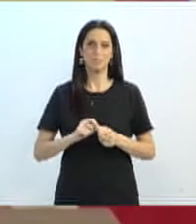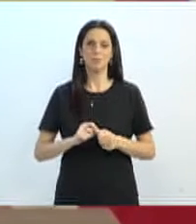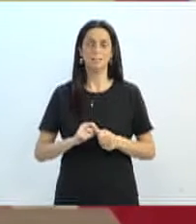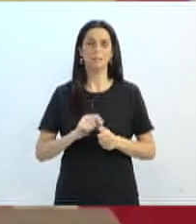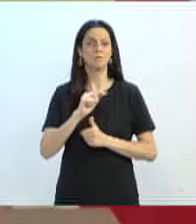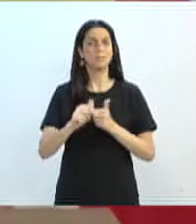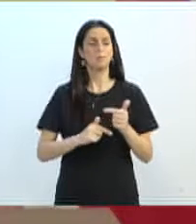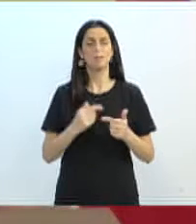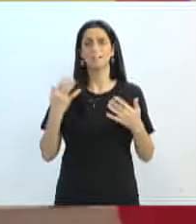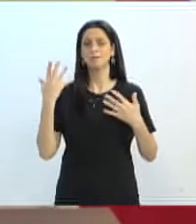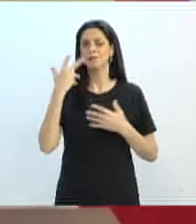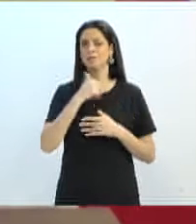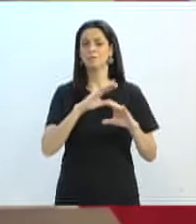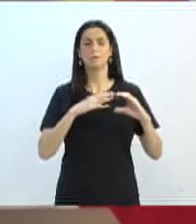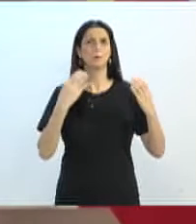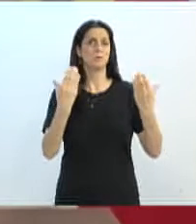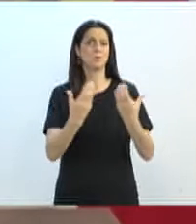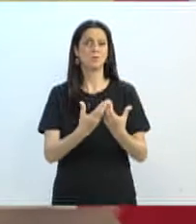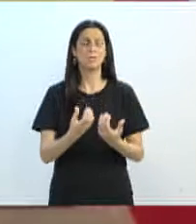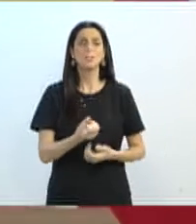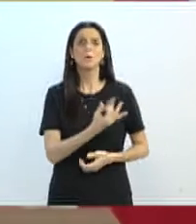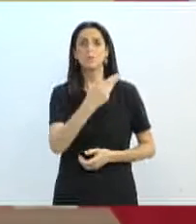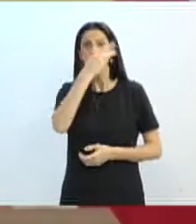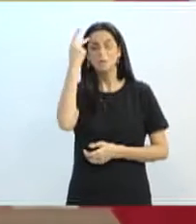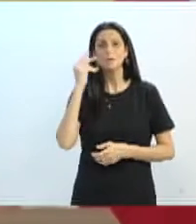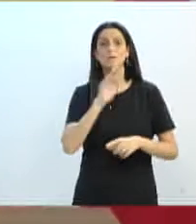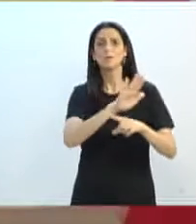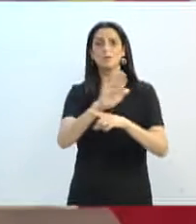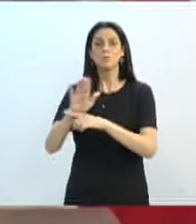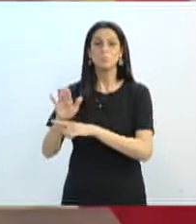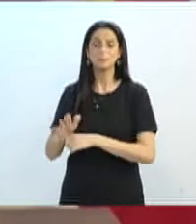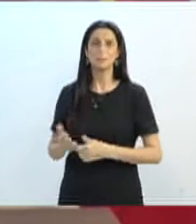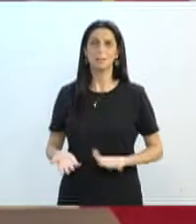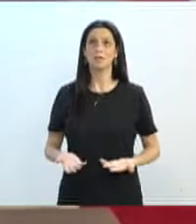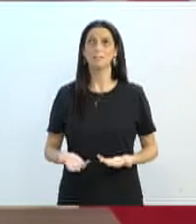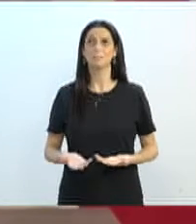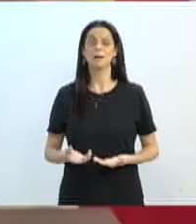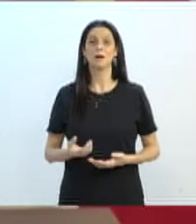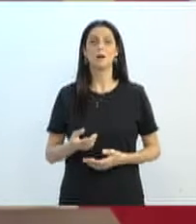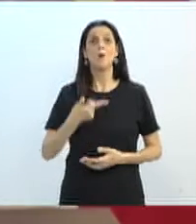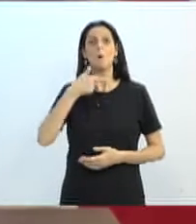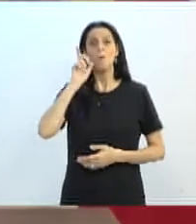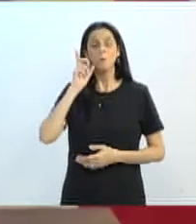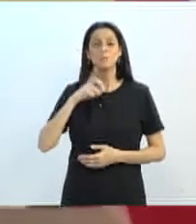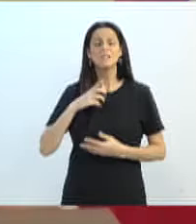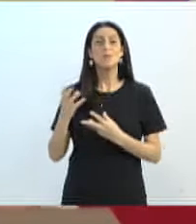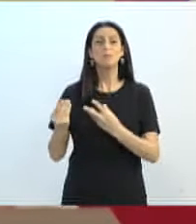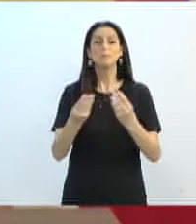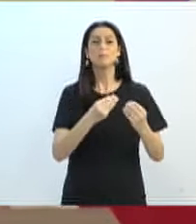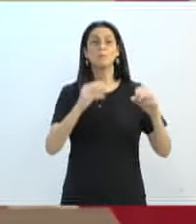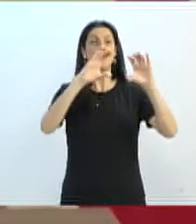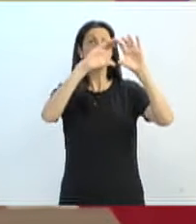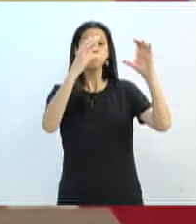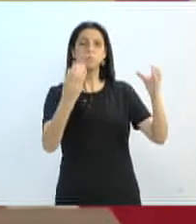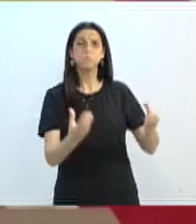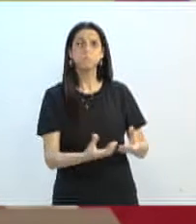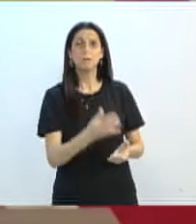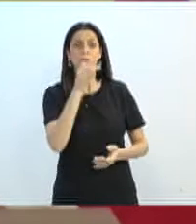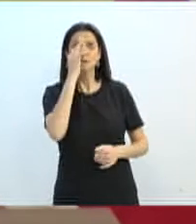fazia para a nossa comunidade, pela quantidade de pessoas que estavam no local e pela quantidade de coroa que tinha lá